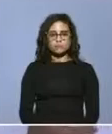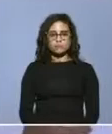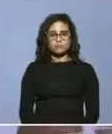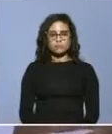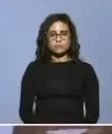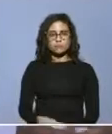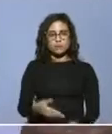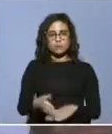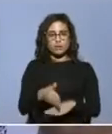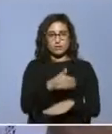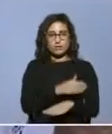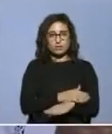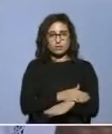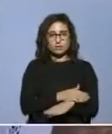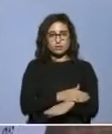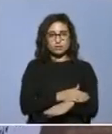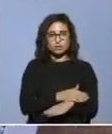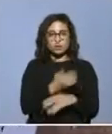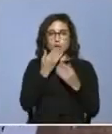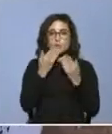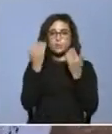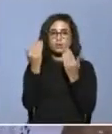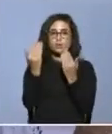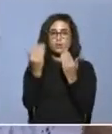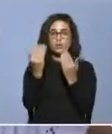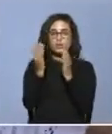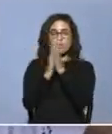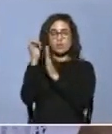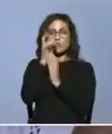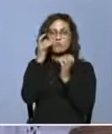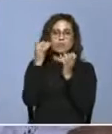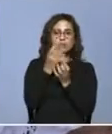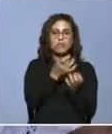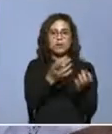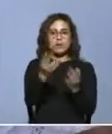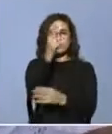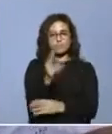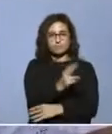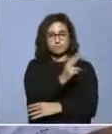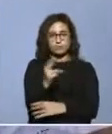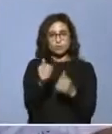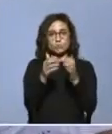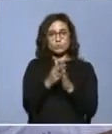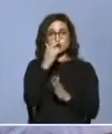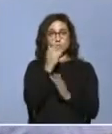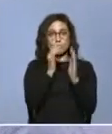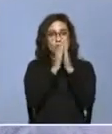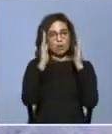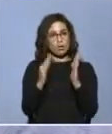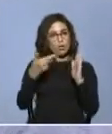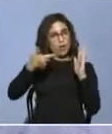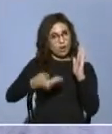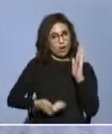Antes de pedir a bênção de Deus para todos vós que aqui estáis nesta catedral e